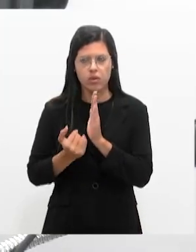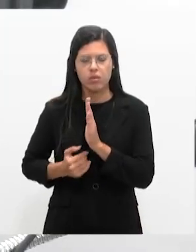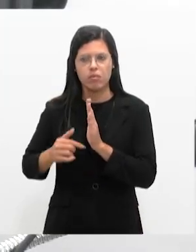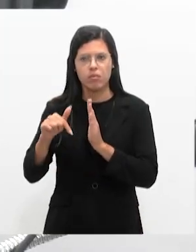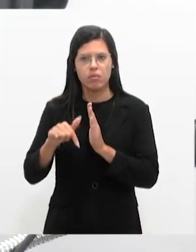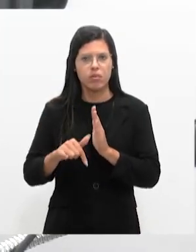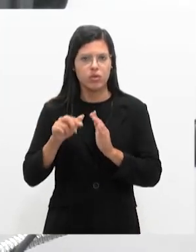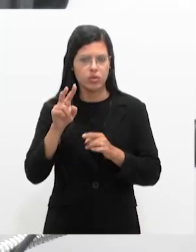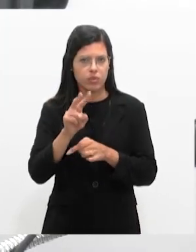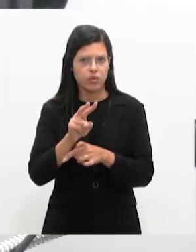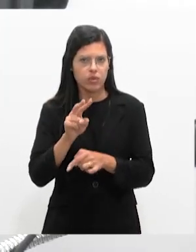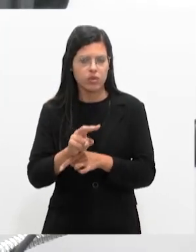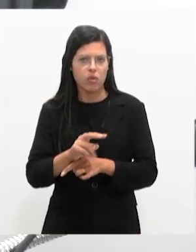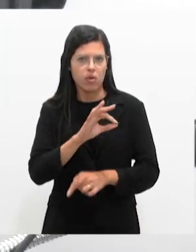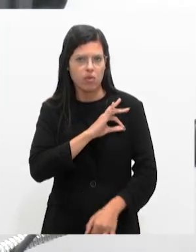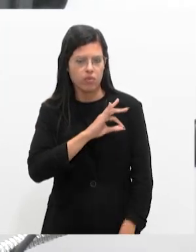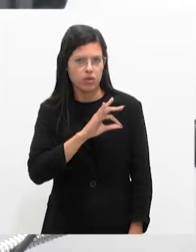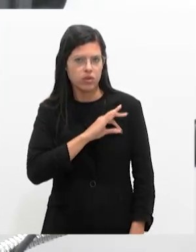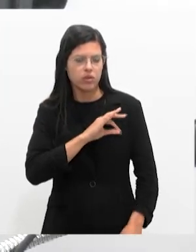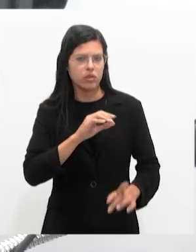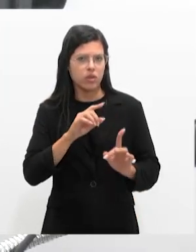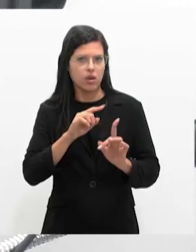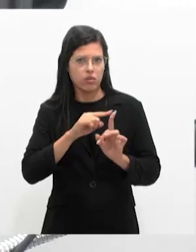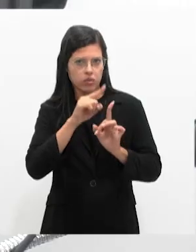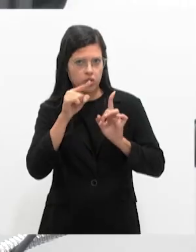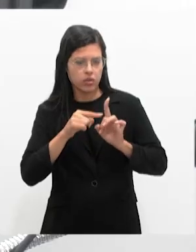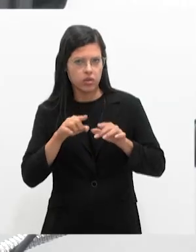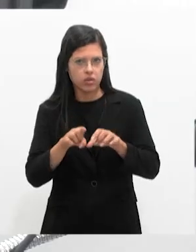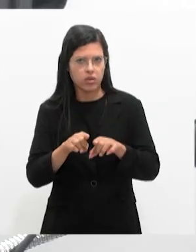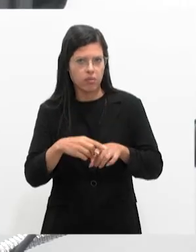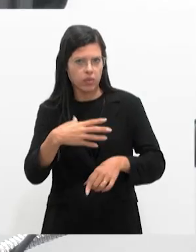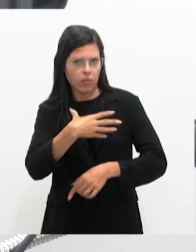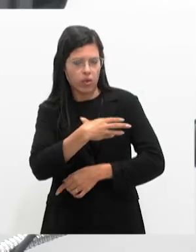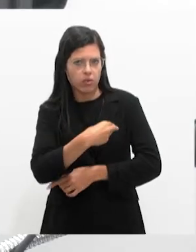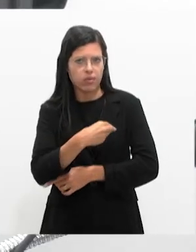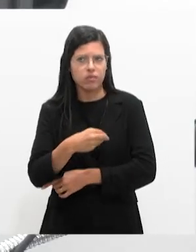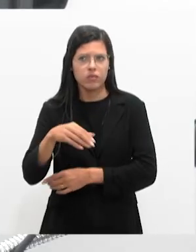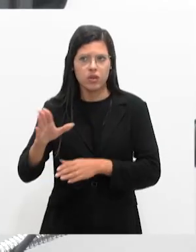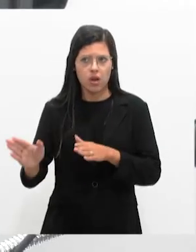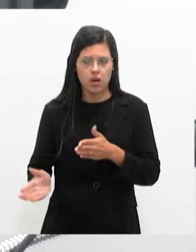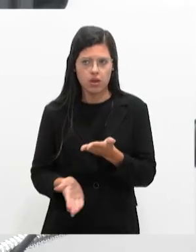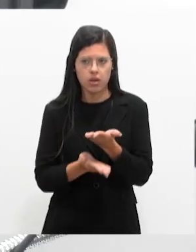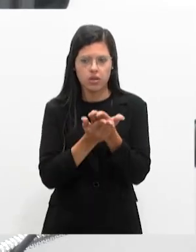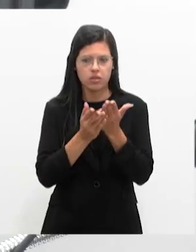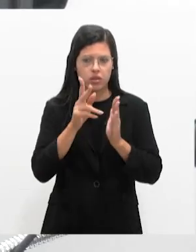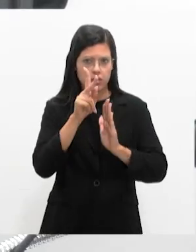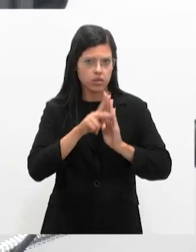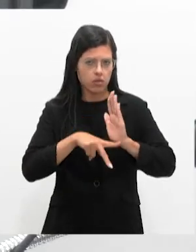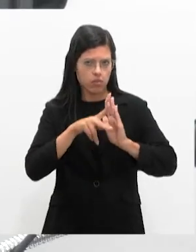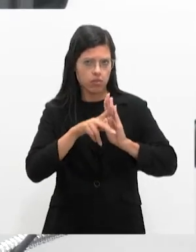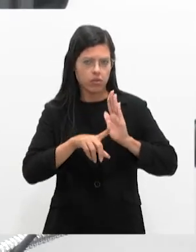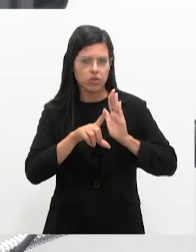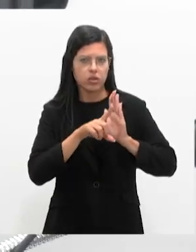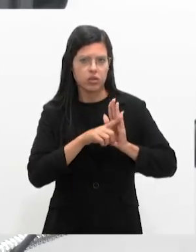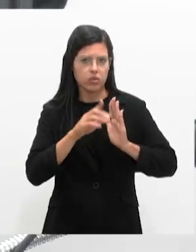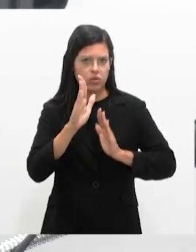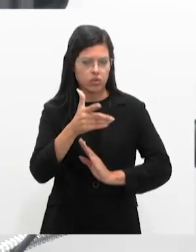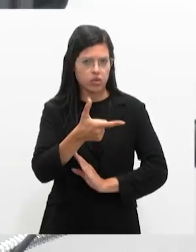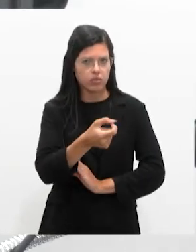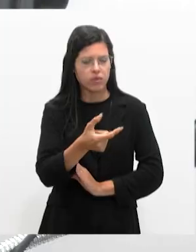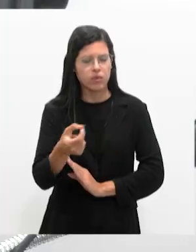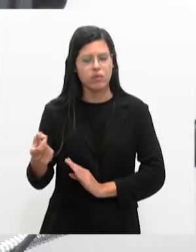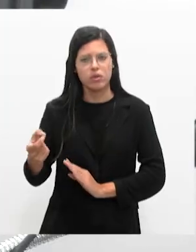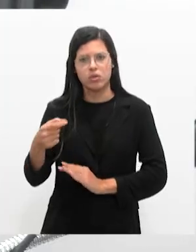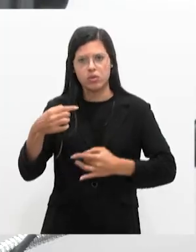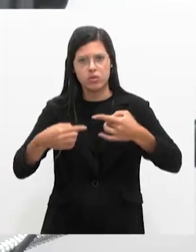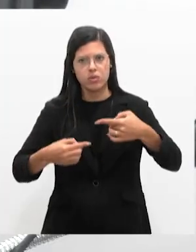Gestante e Lactante. Parecer é pela anexação ao projeto de lei 3226-20. Em discussão. Não havendo